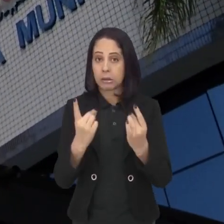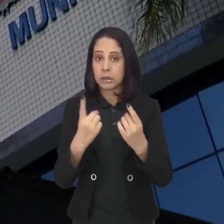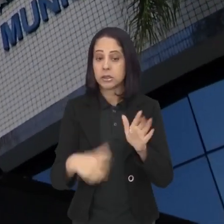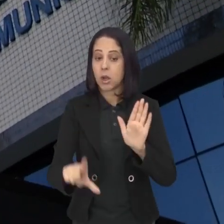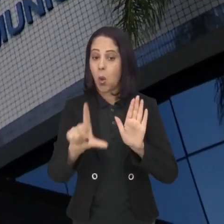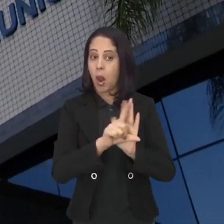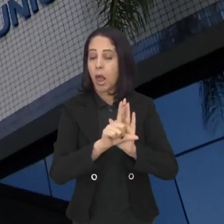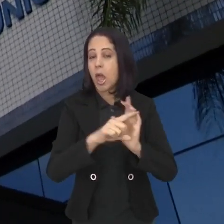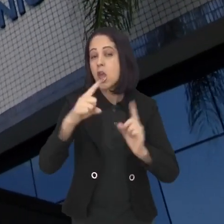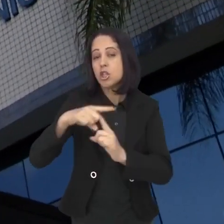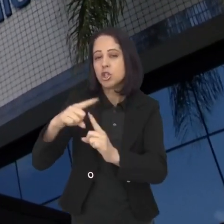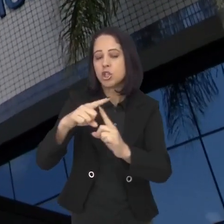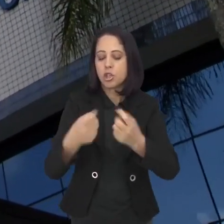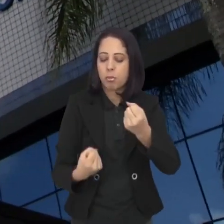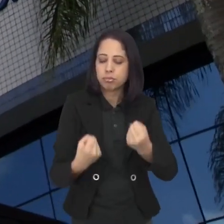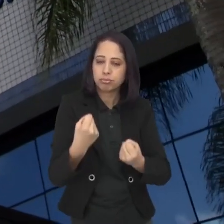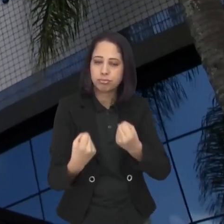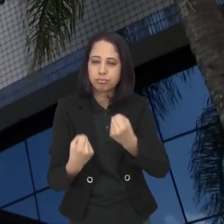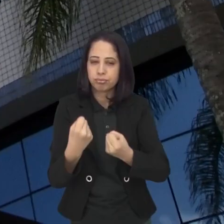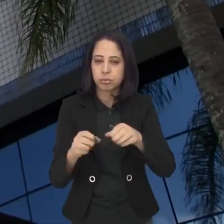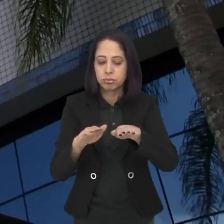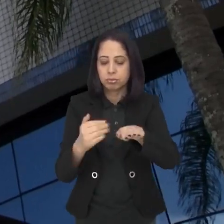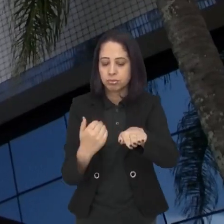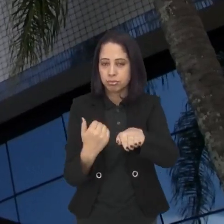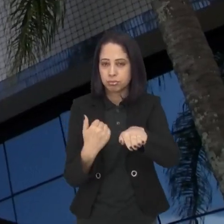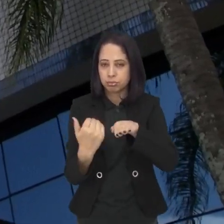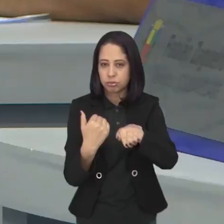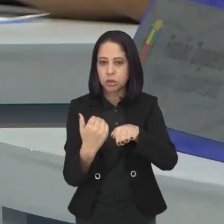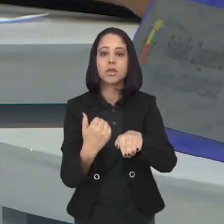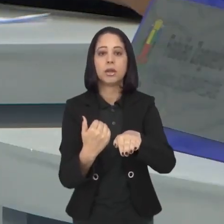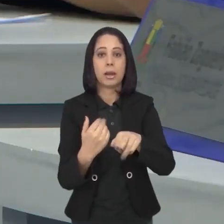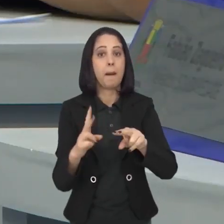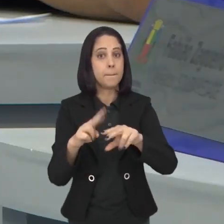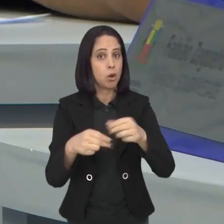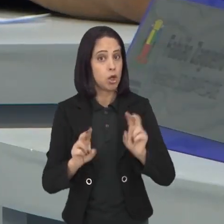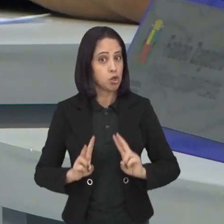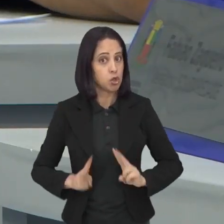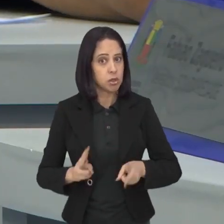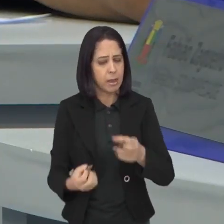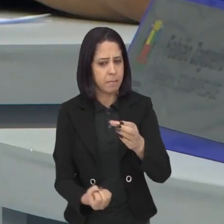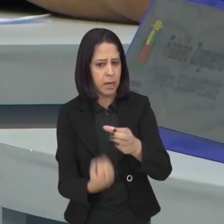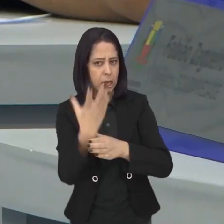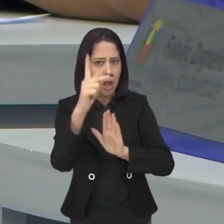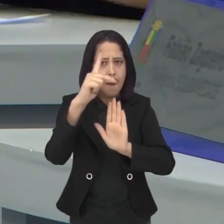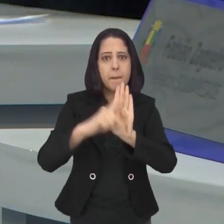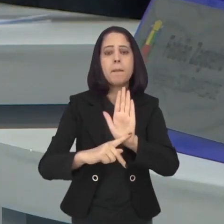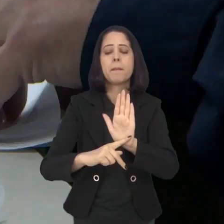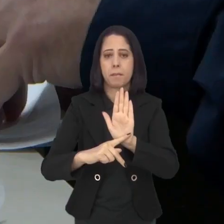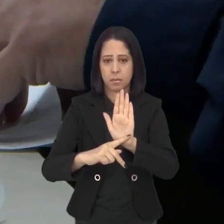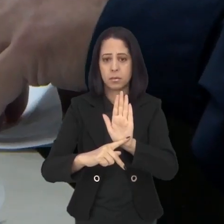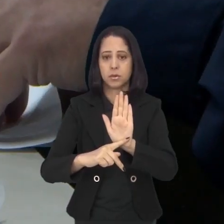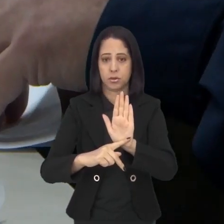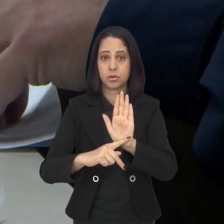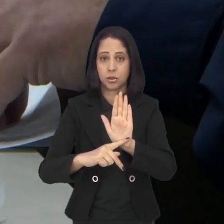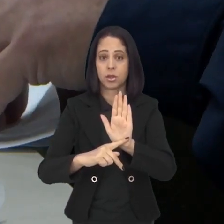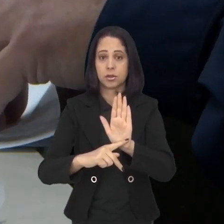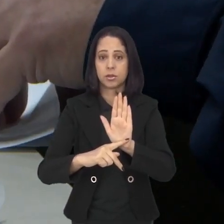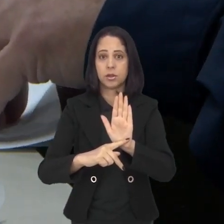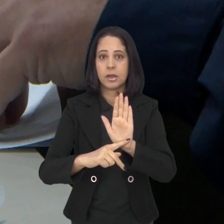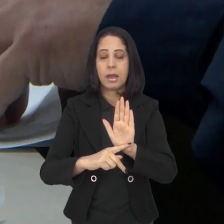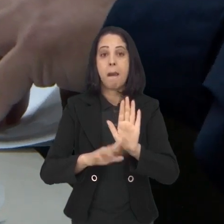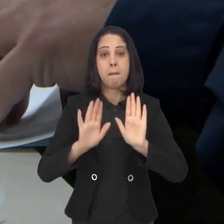sempre atenta às leis e programas voltados para o trânsito. Diversos projetos para a melhoria do tráfego na cidade